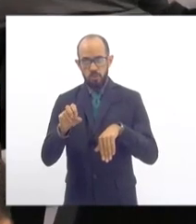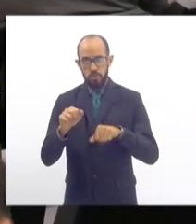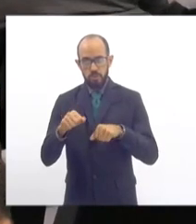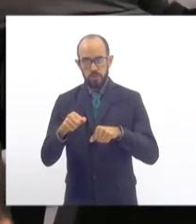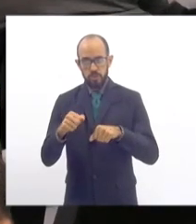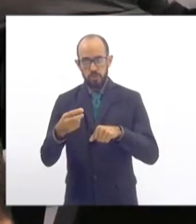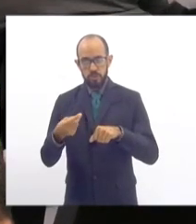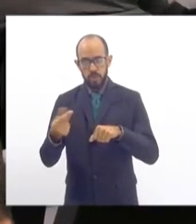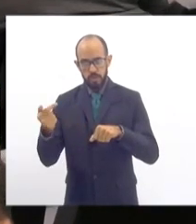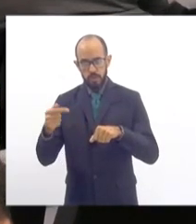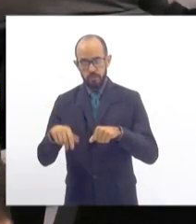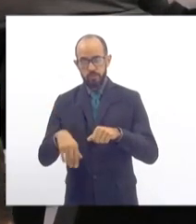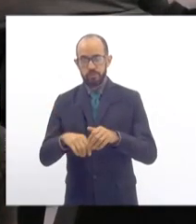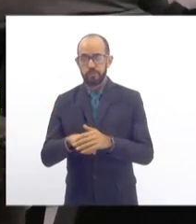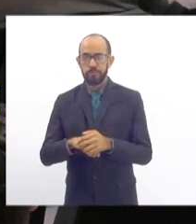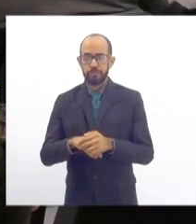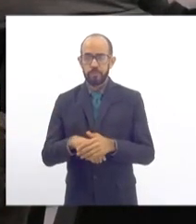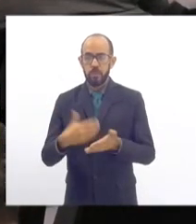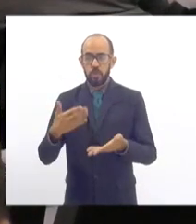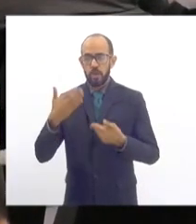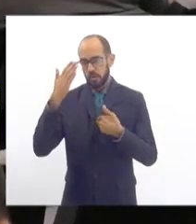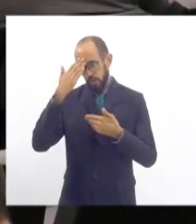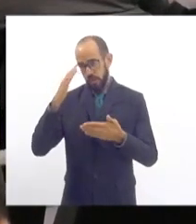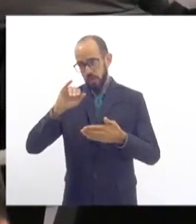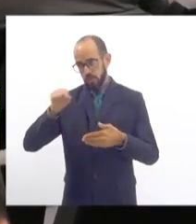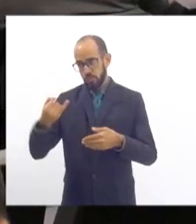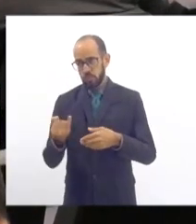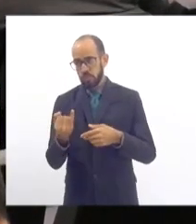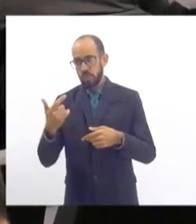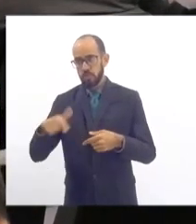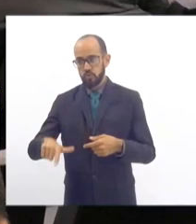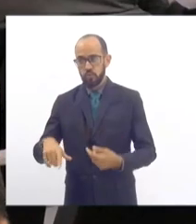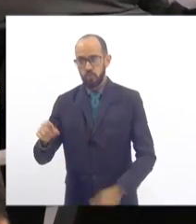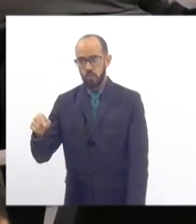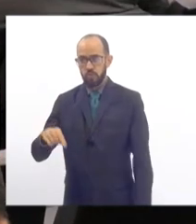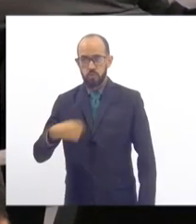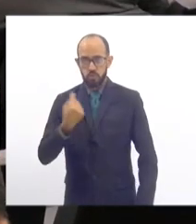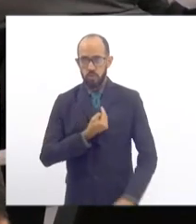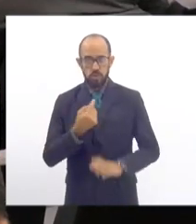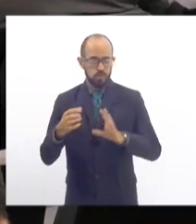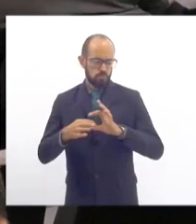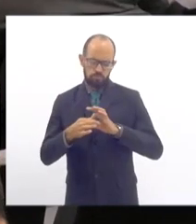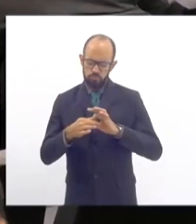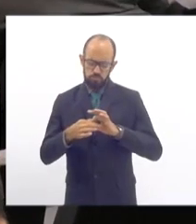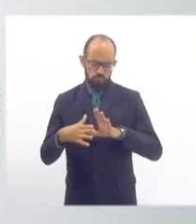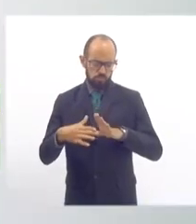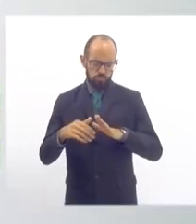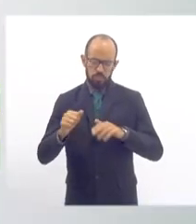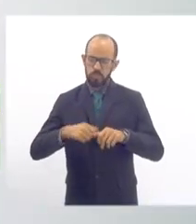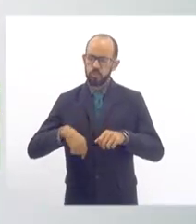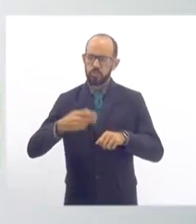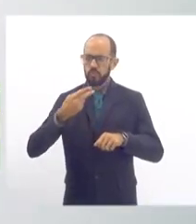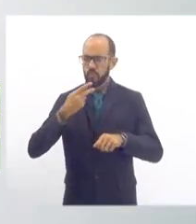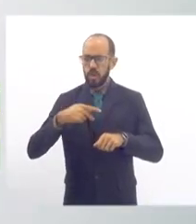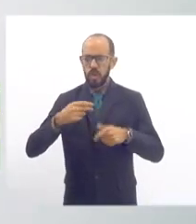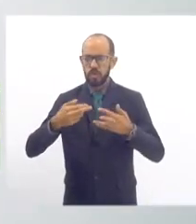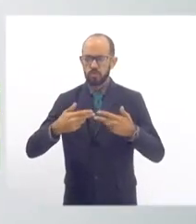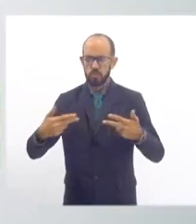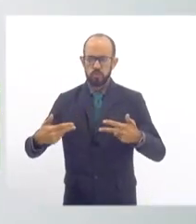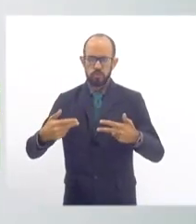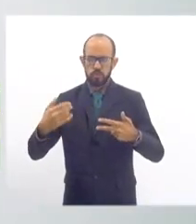quero mais uma vez agradecer a oportunidade, dizer que a gente está à disposição para a gente poder construir uma pauta que seja importante